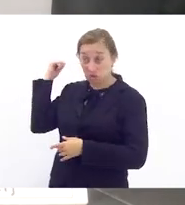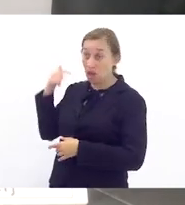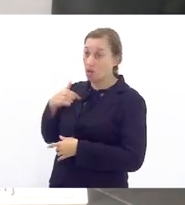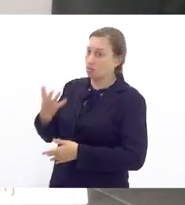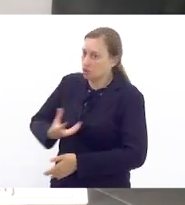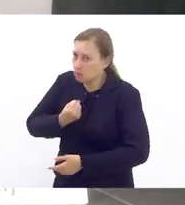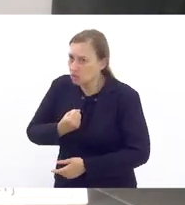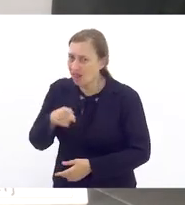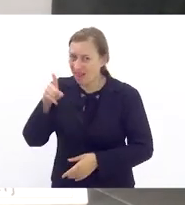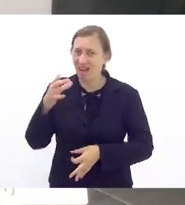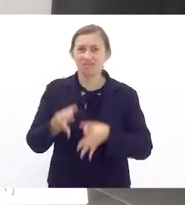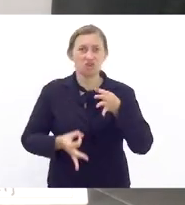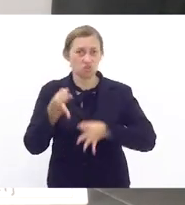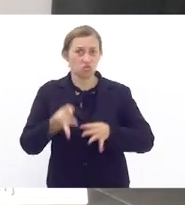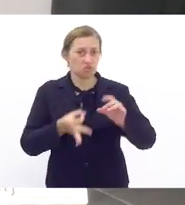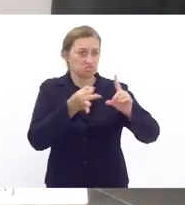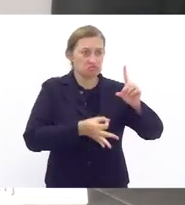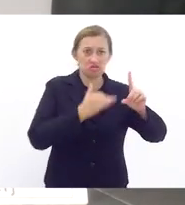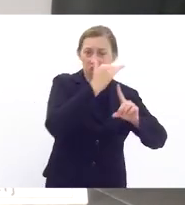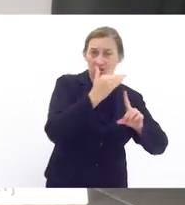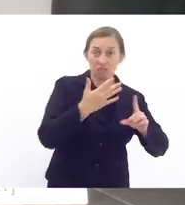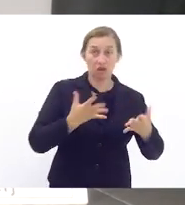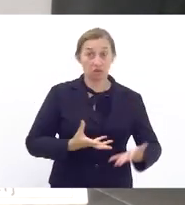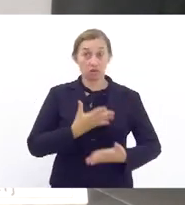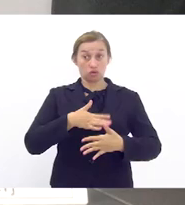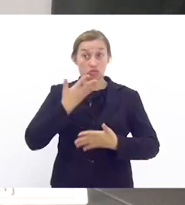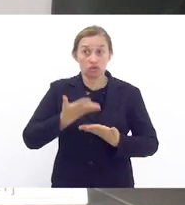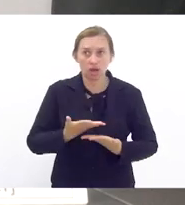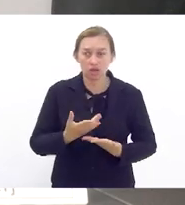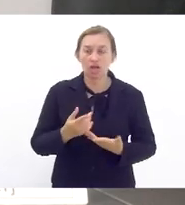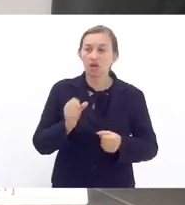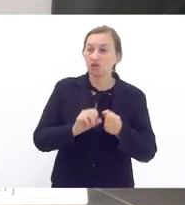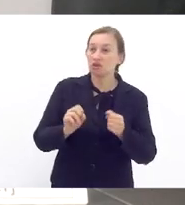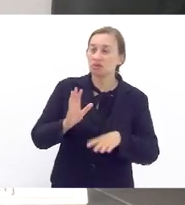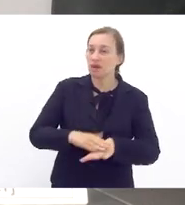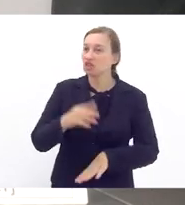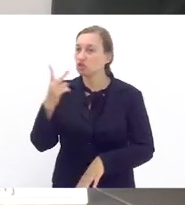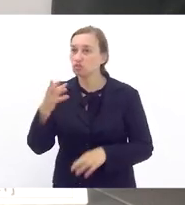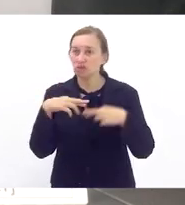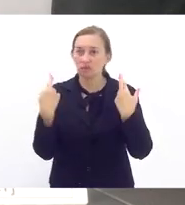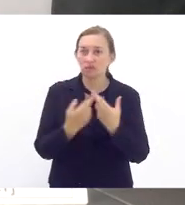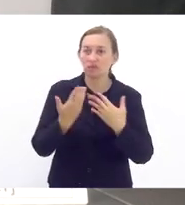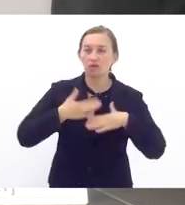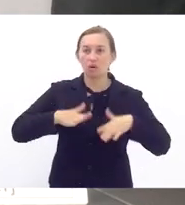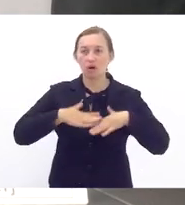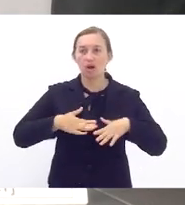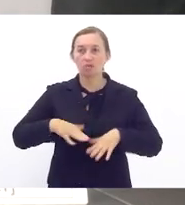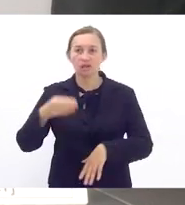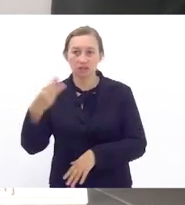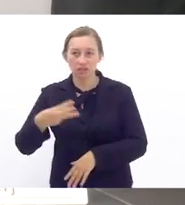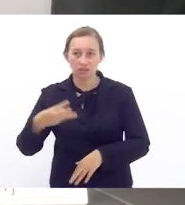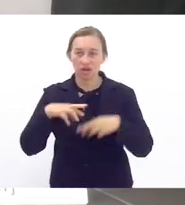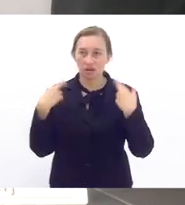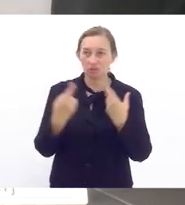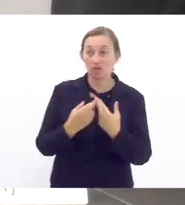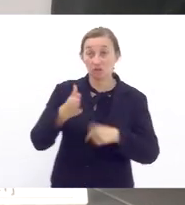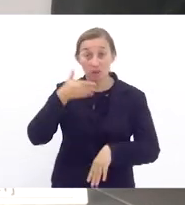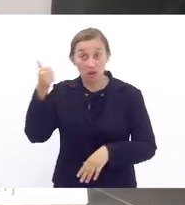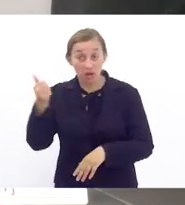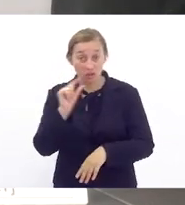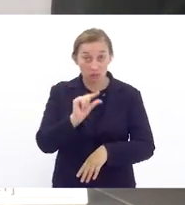muitos juízes, desembargadores, ficaram assustados. Depois eu fiz mais duas dessas, aí eles ficaram tranquilos na terceira. E a coisa já tinha melhorado.